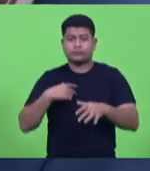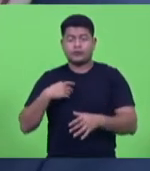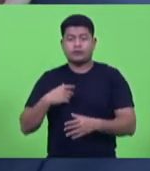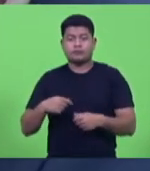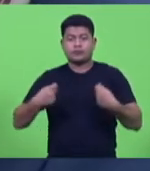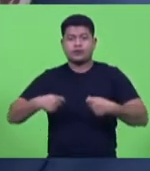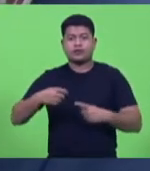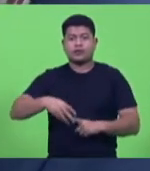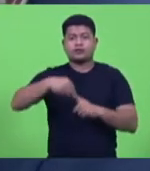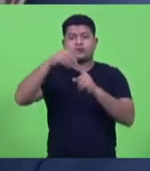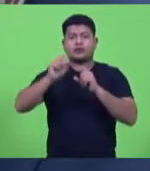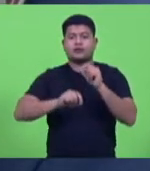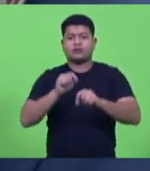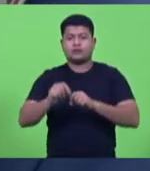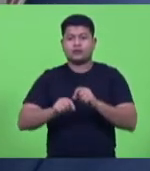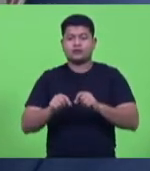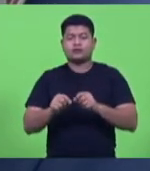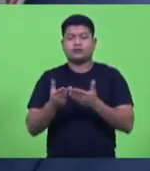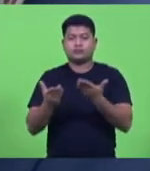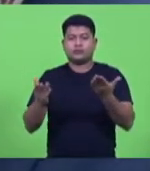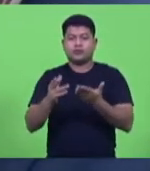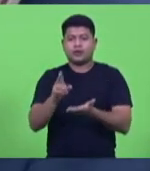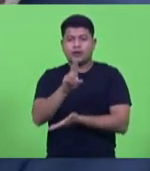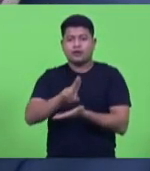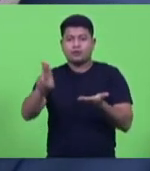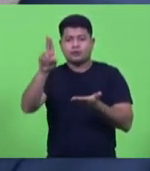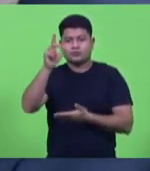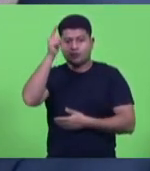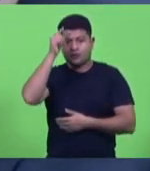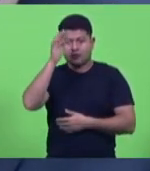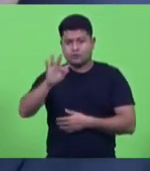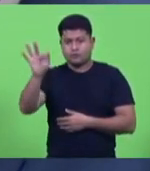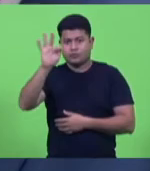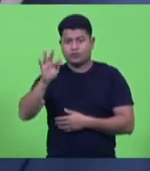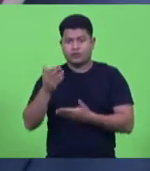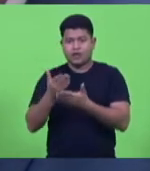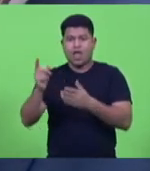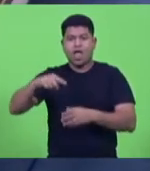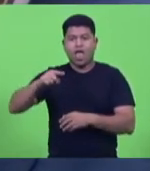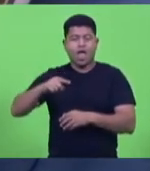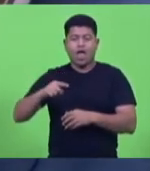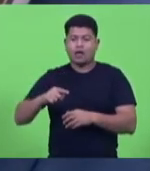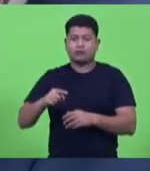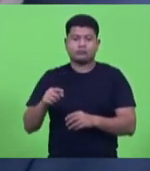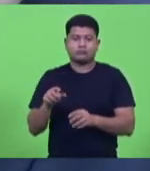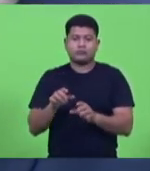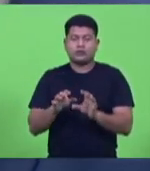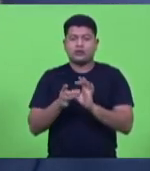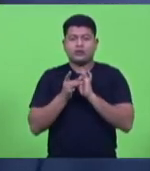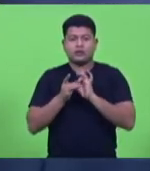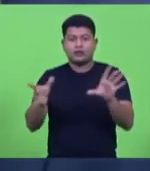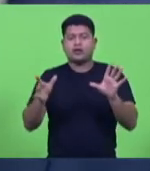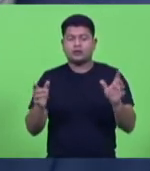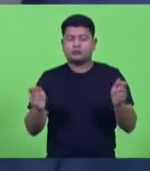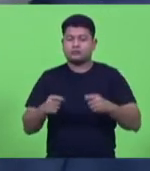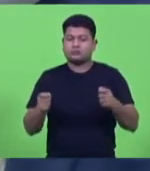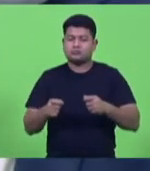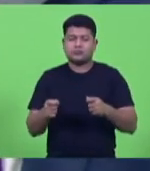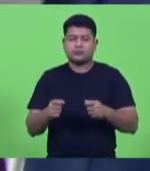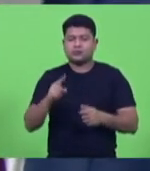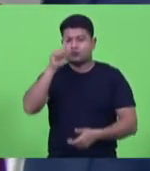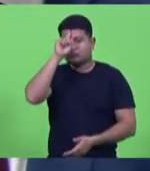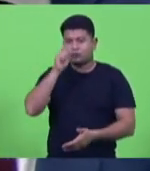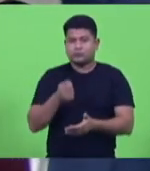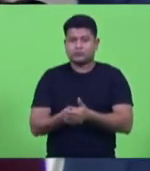as universidades federais são autarquias que gozam de autonomia didático-científica, administrativa e